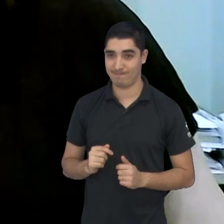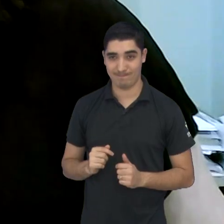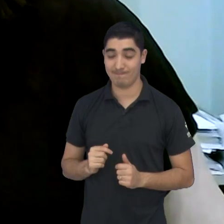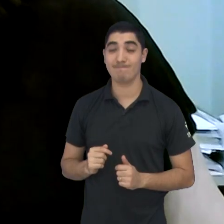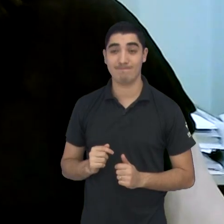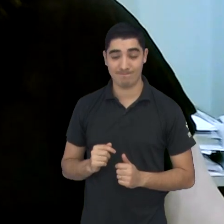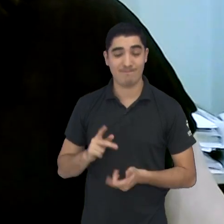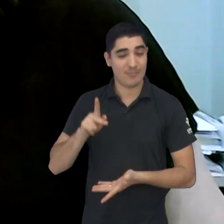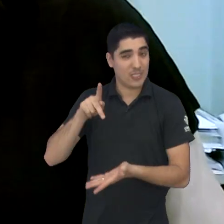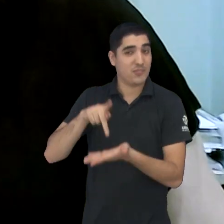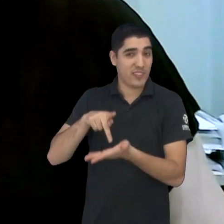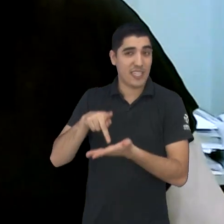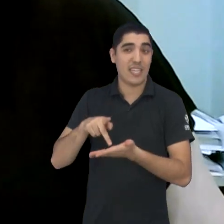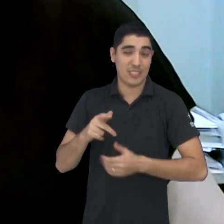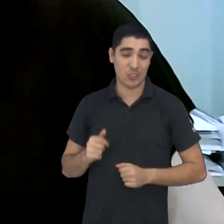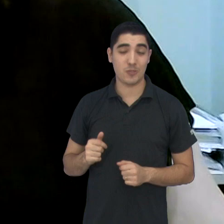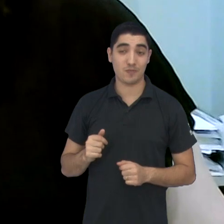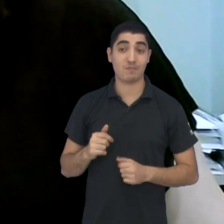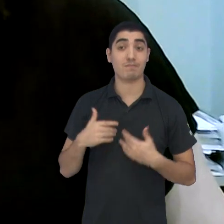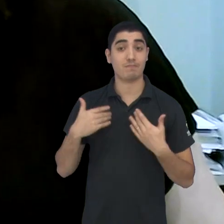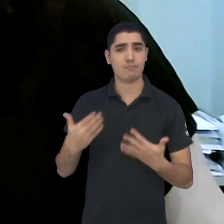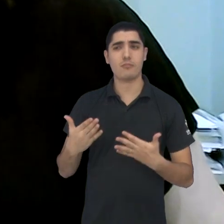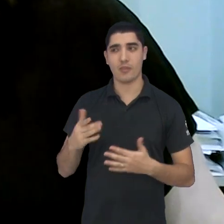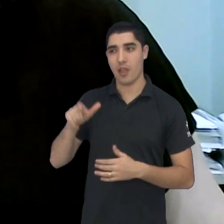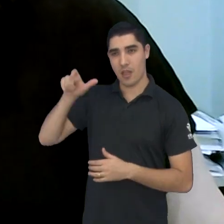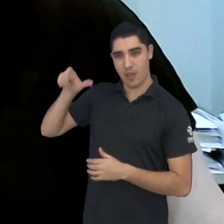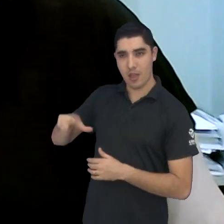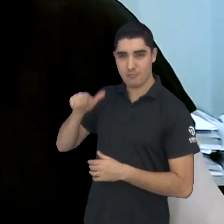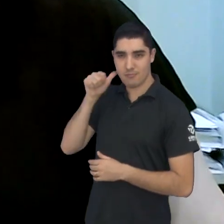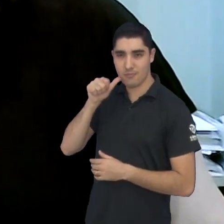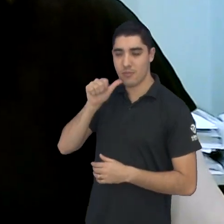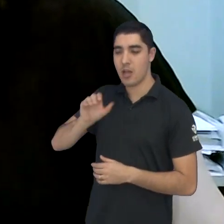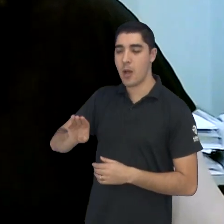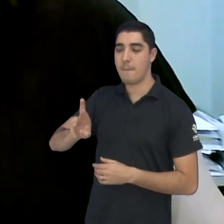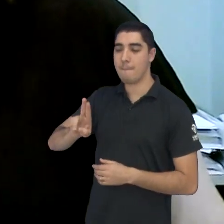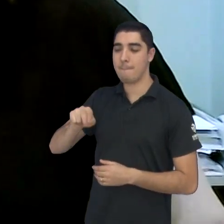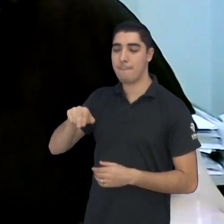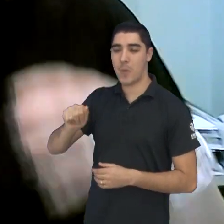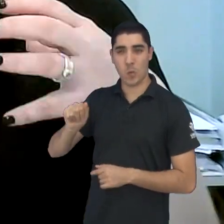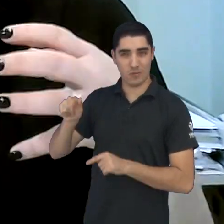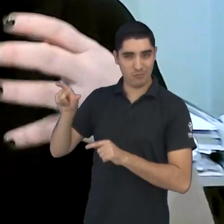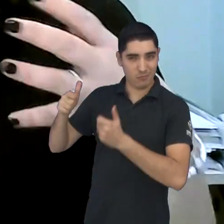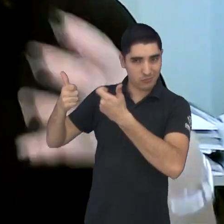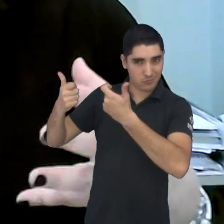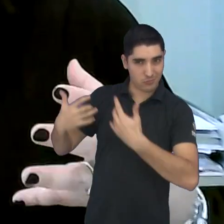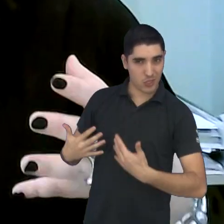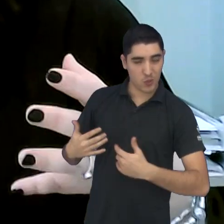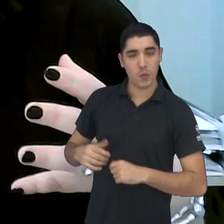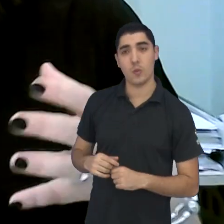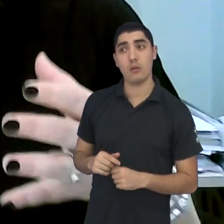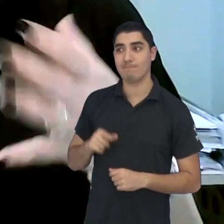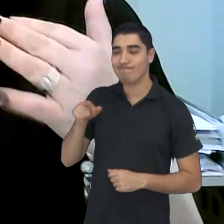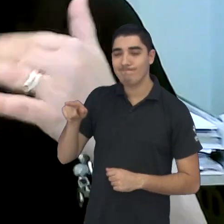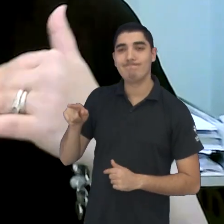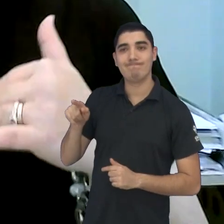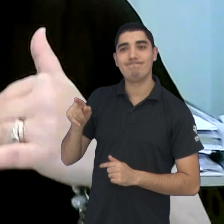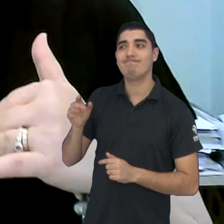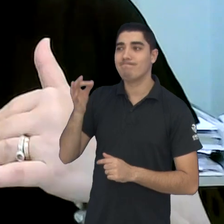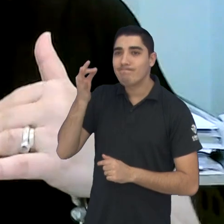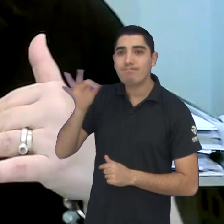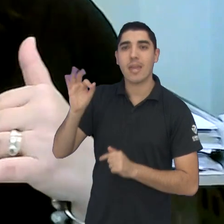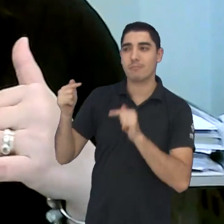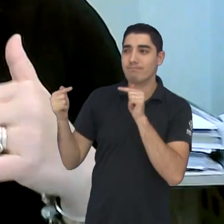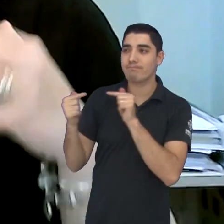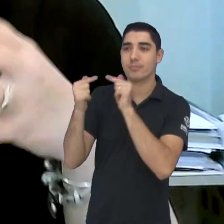Realmente não é fácil, Dani. A fala da Bruna foi, assim, muito assertiva. Ela